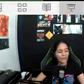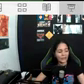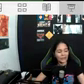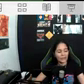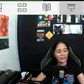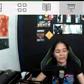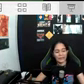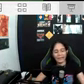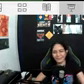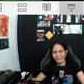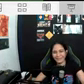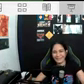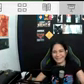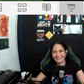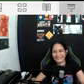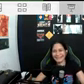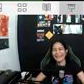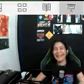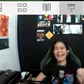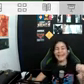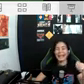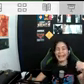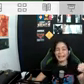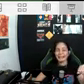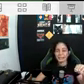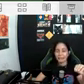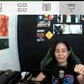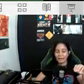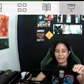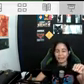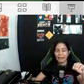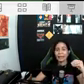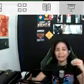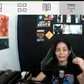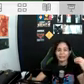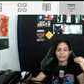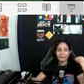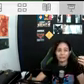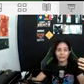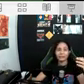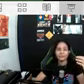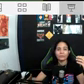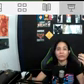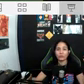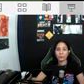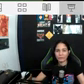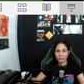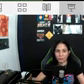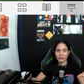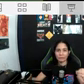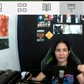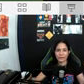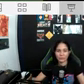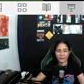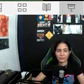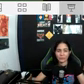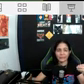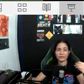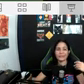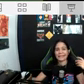é muito quente. Não, não é isso. A questão é, a gente está falando de João Pessoa,